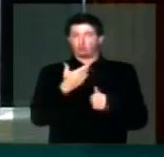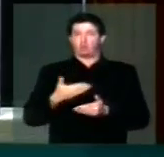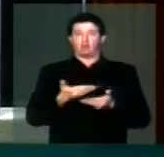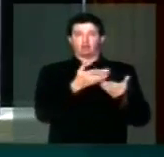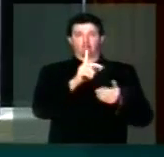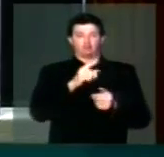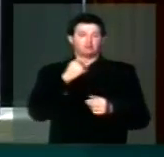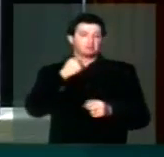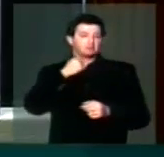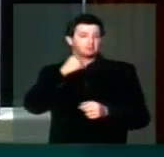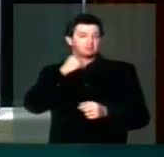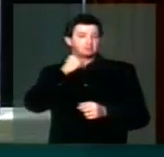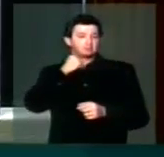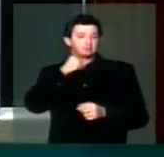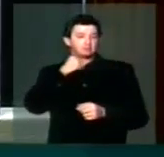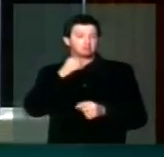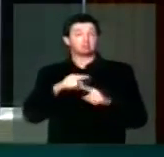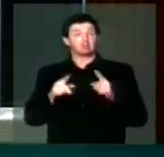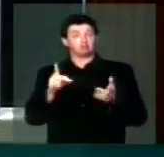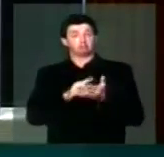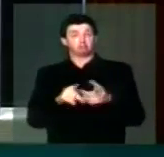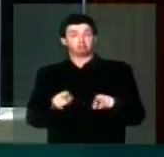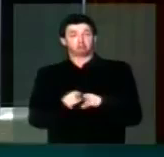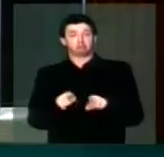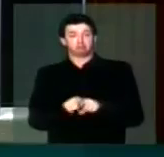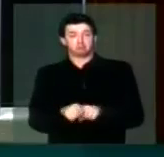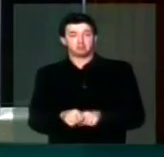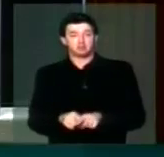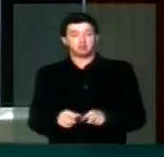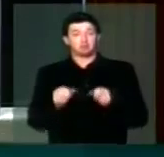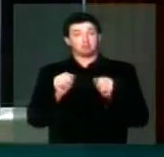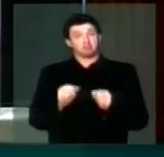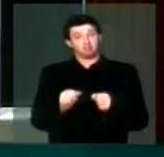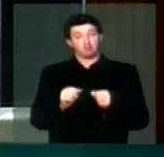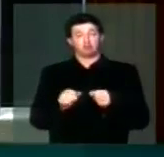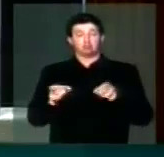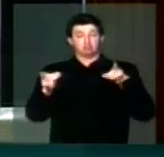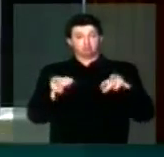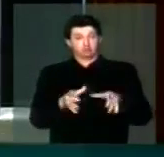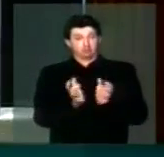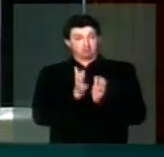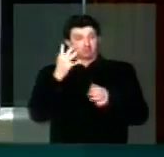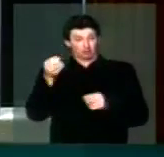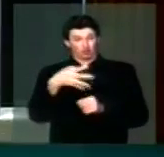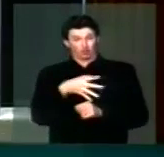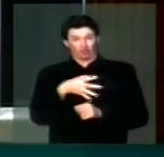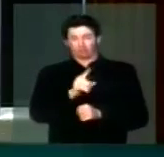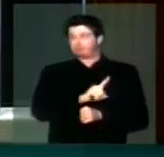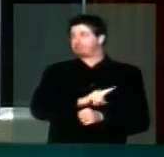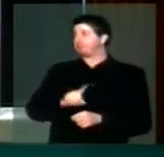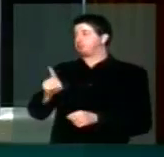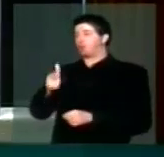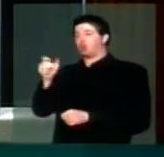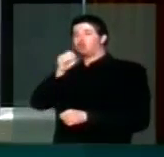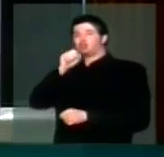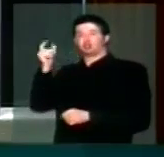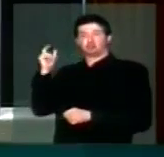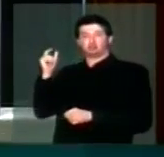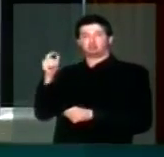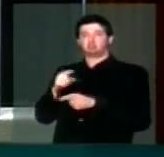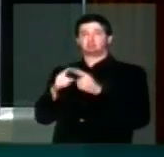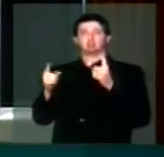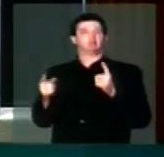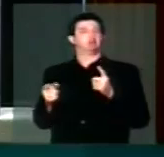Assim como é legítimo que alguém possa sair deste novo partido, mas ele